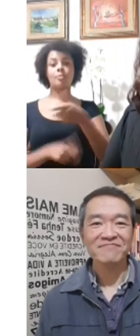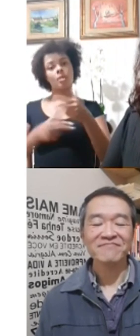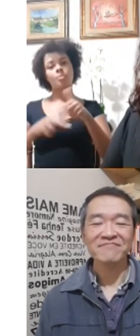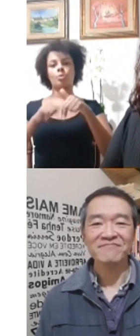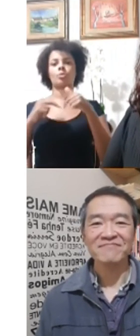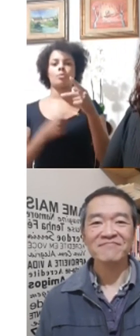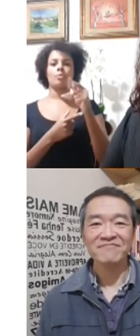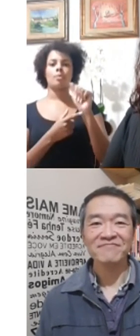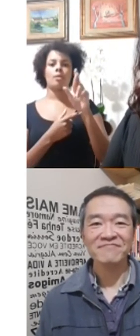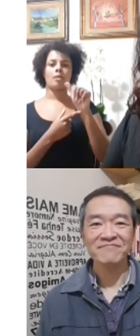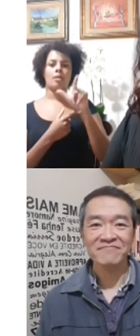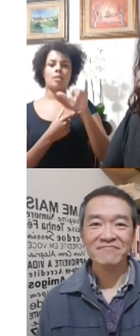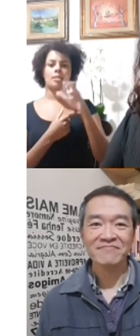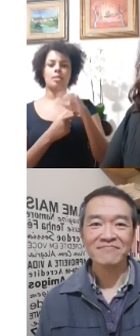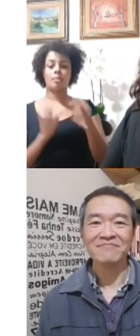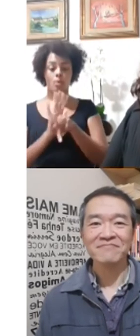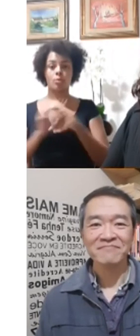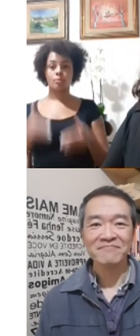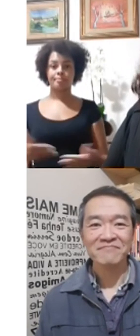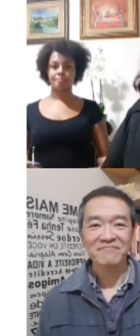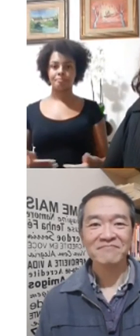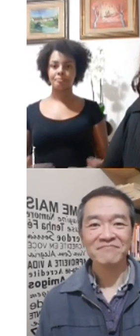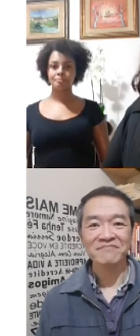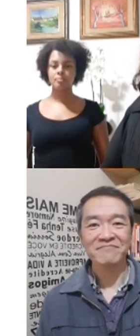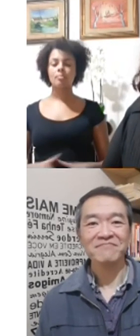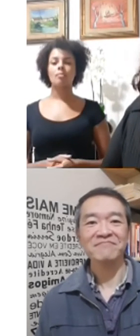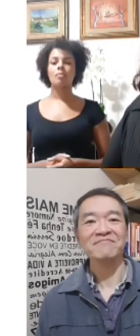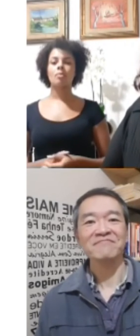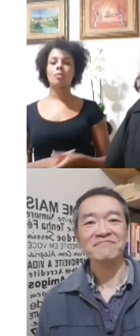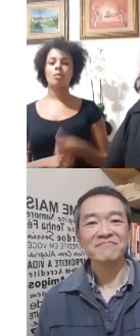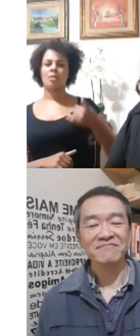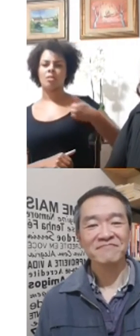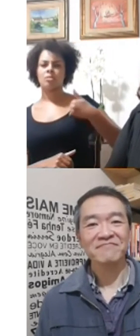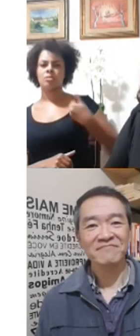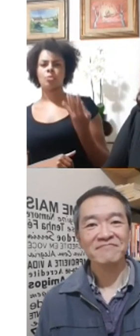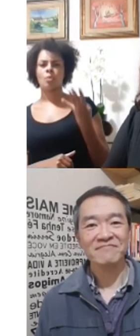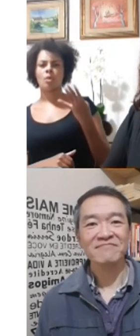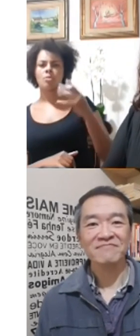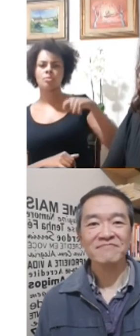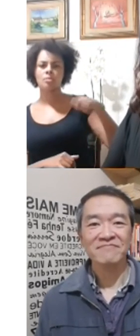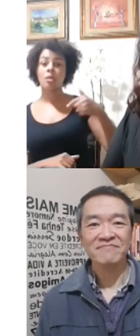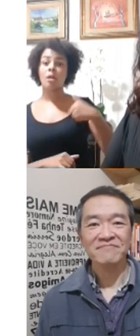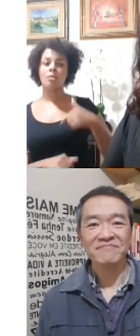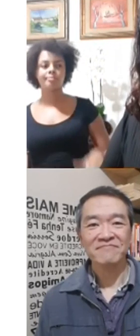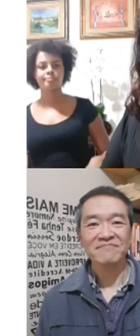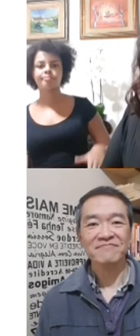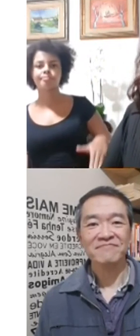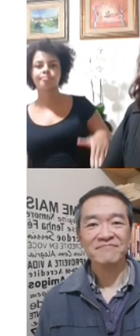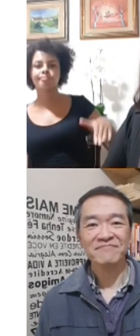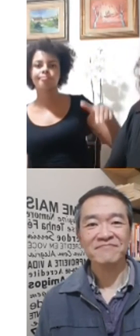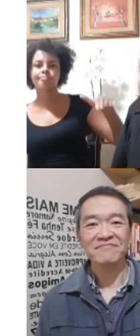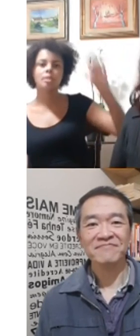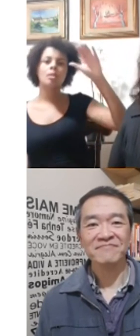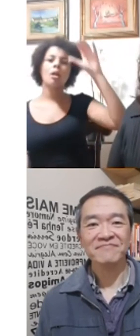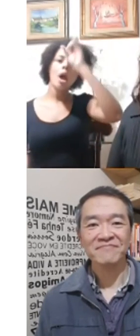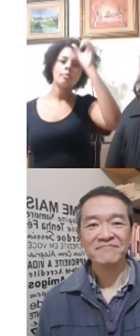paralisia, dos membros inferiores. Com 4 meses, então assim, eu cresci aprendendo a me virar